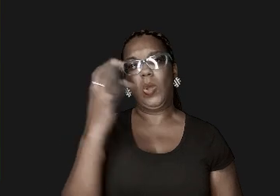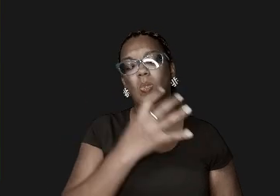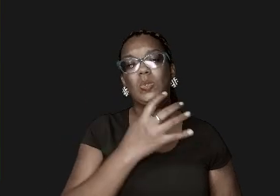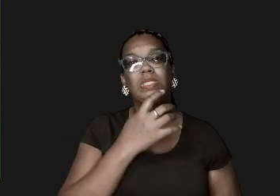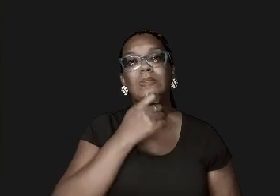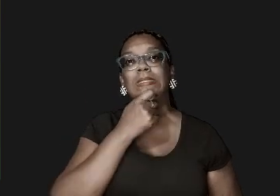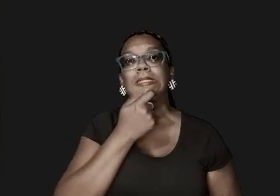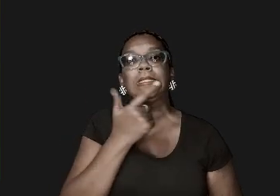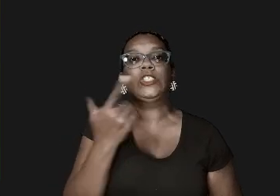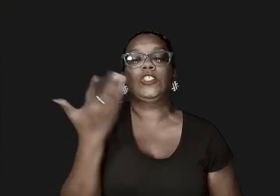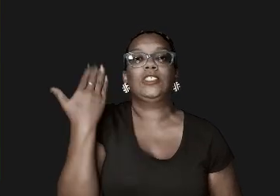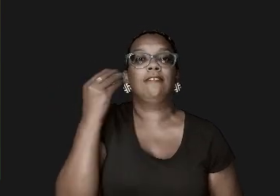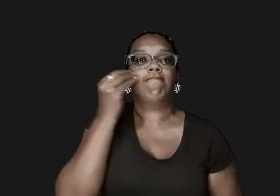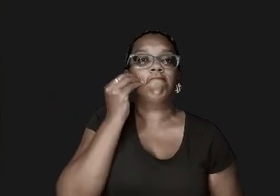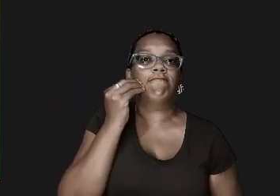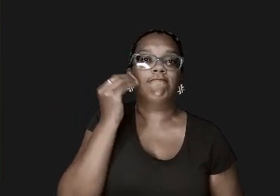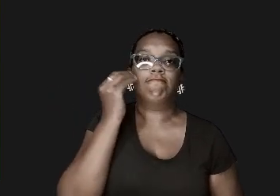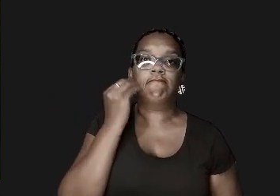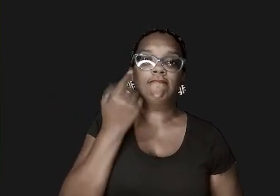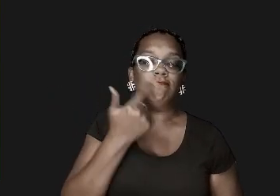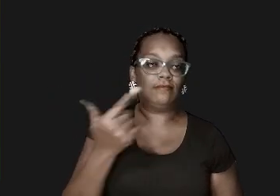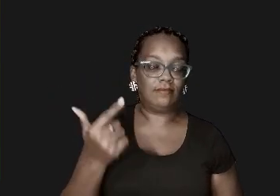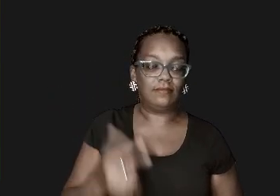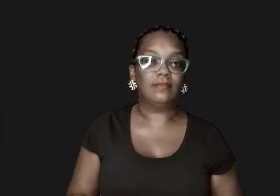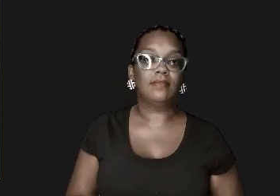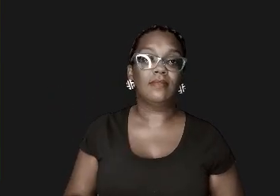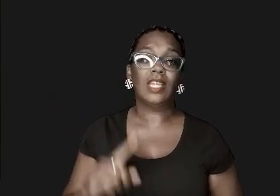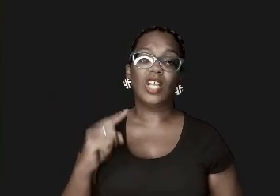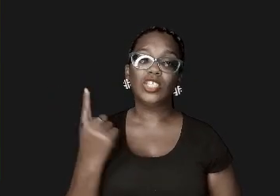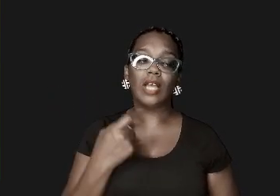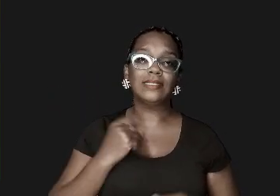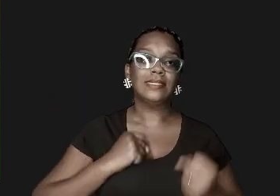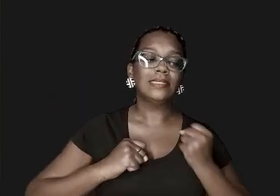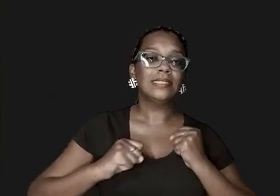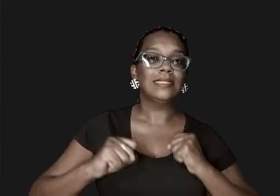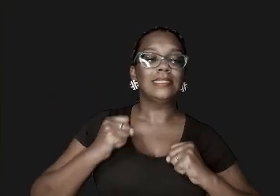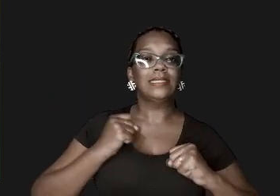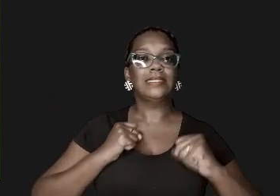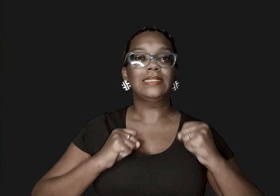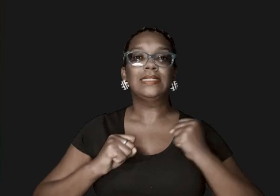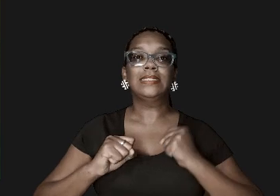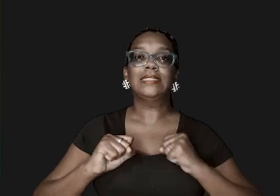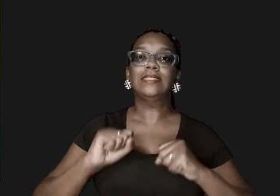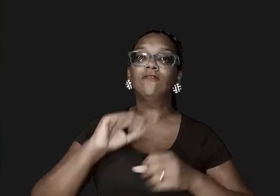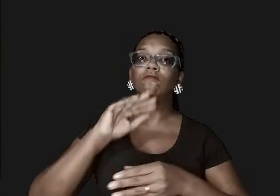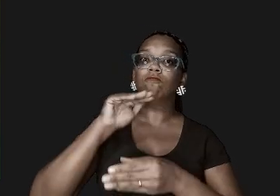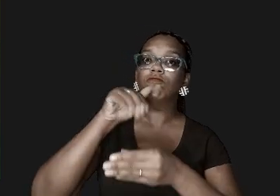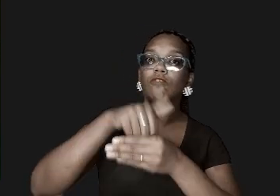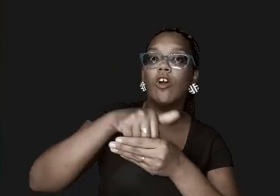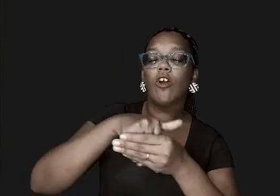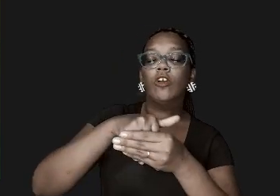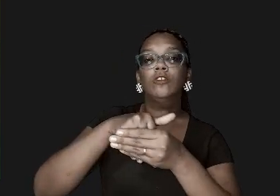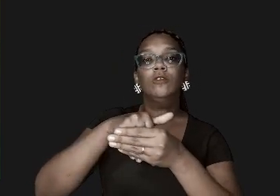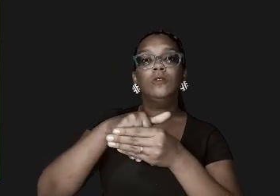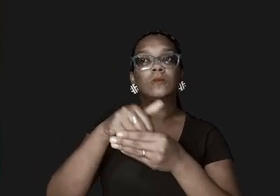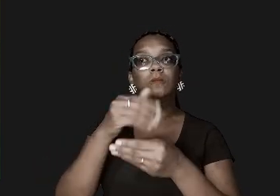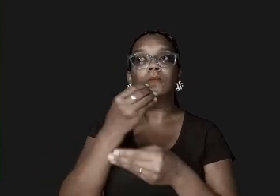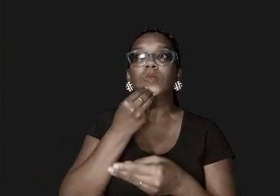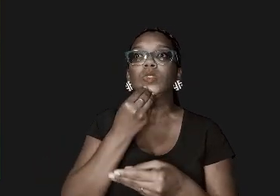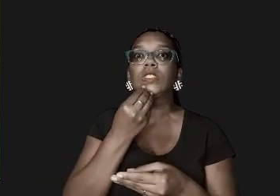verem é por uma acusação que ainda não não havia sido testada e a gente ansiava muito